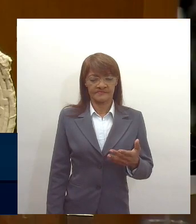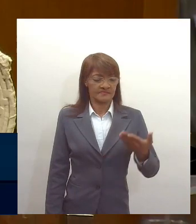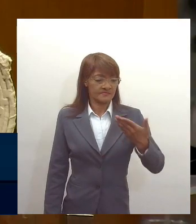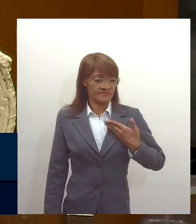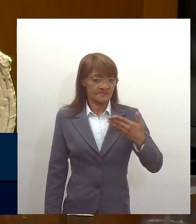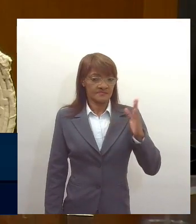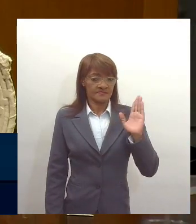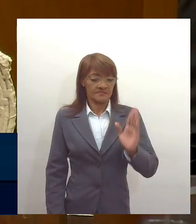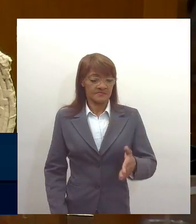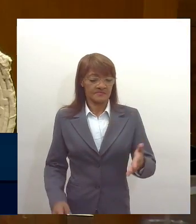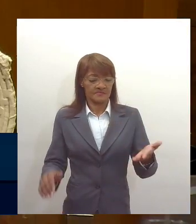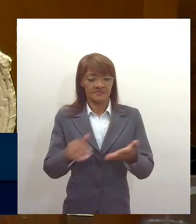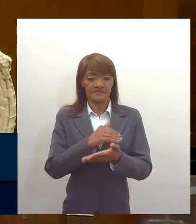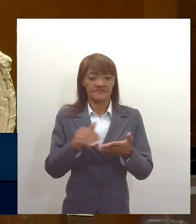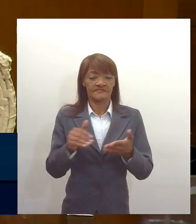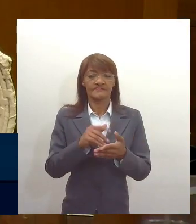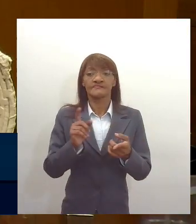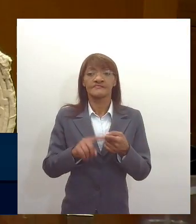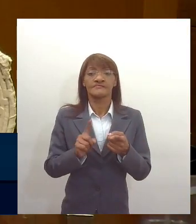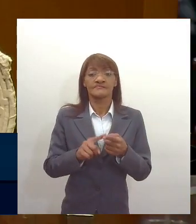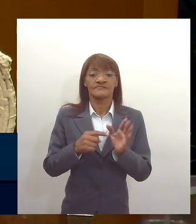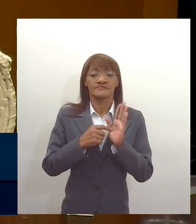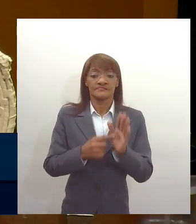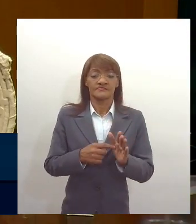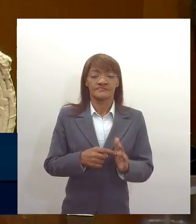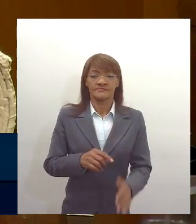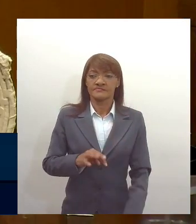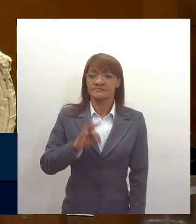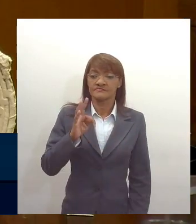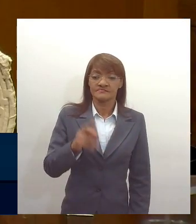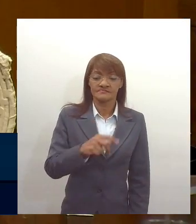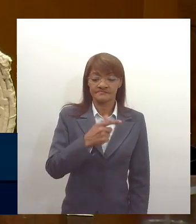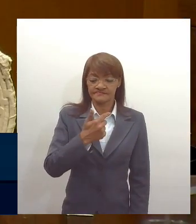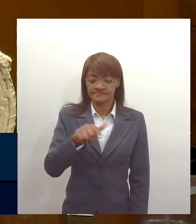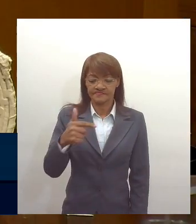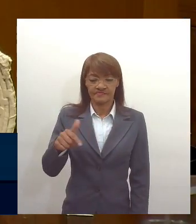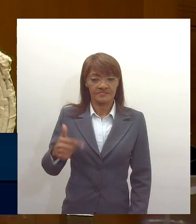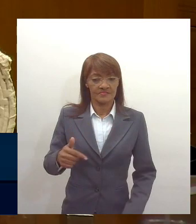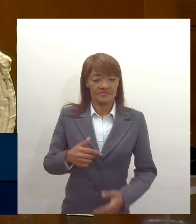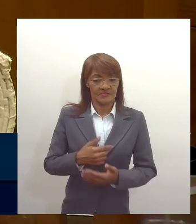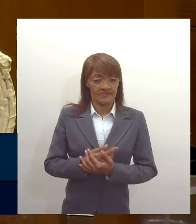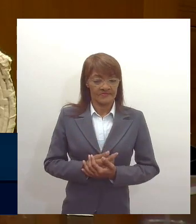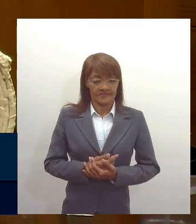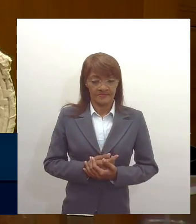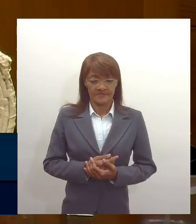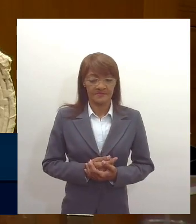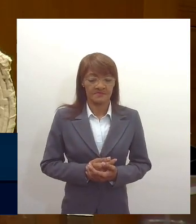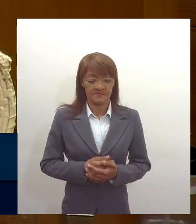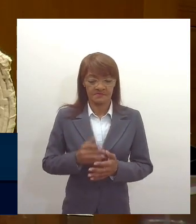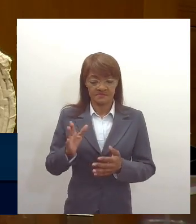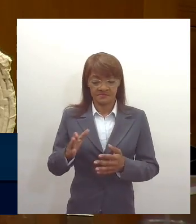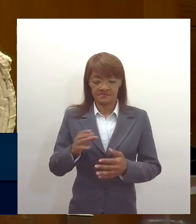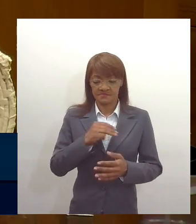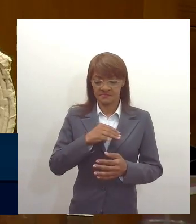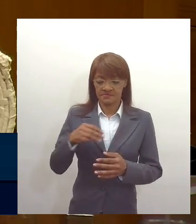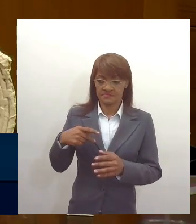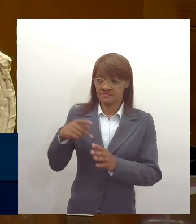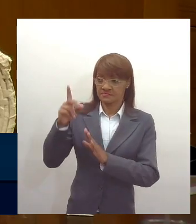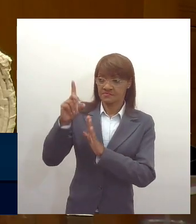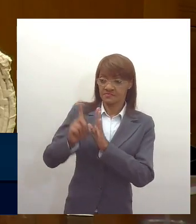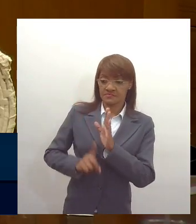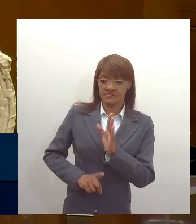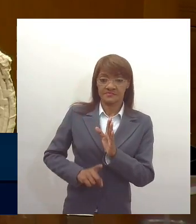as ações, né, que o Ministério dos Direitos Humanos, junto com a Secretaria Nacional dos Direitos das